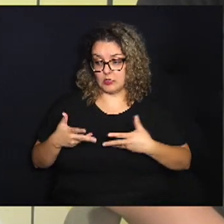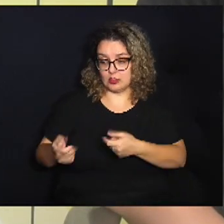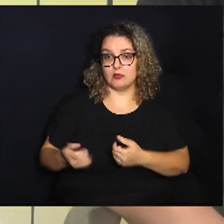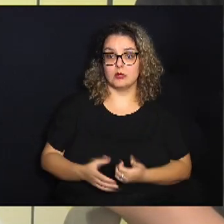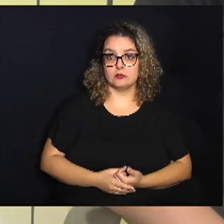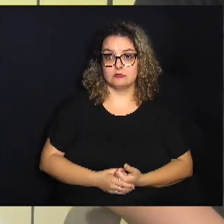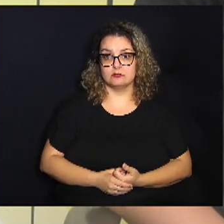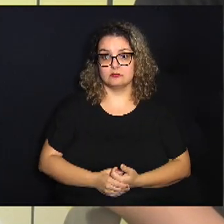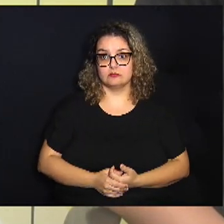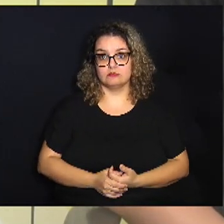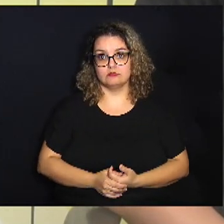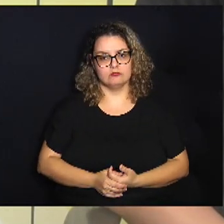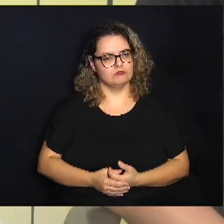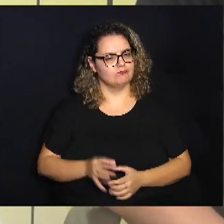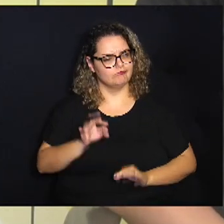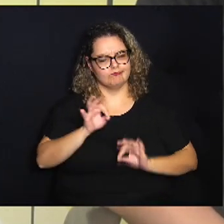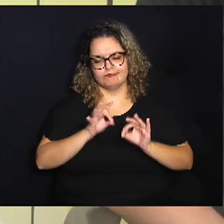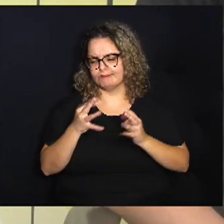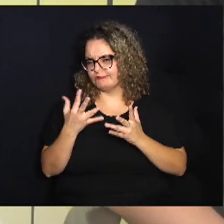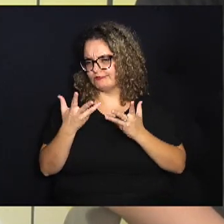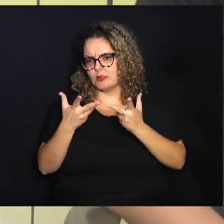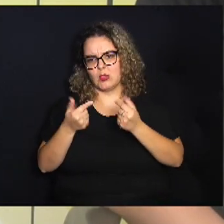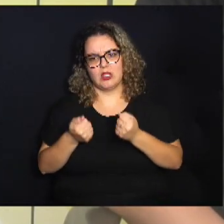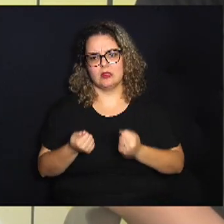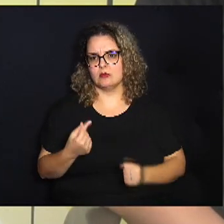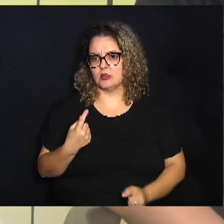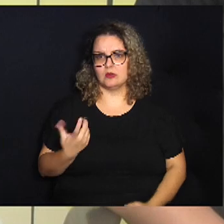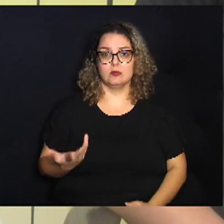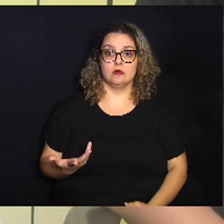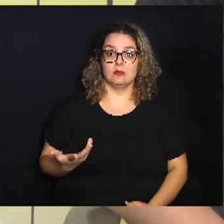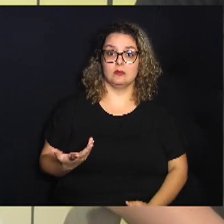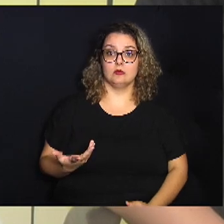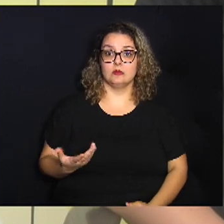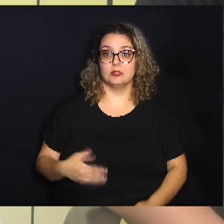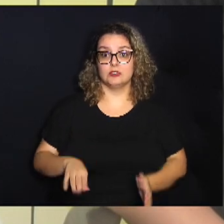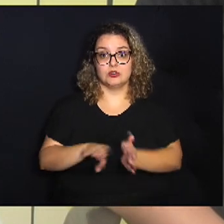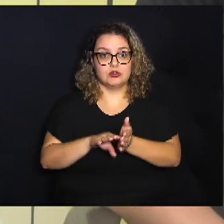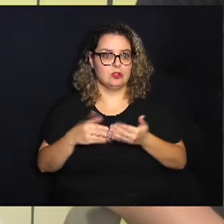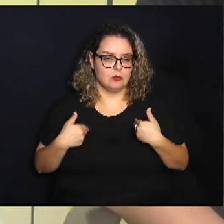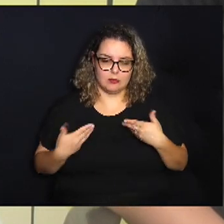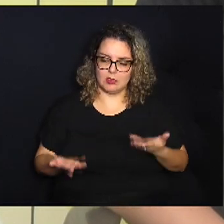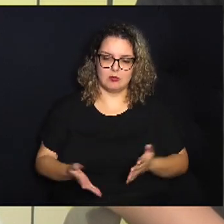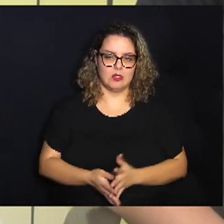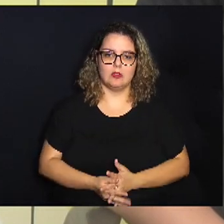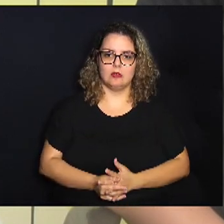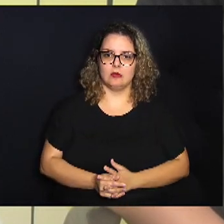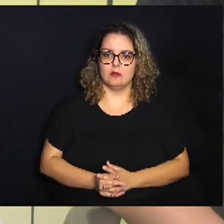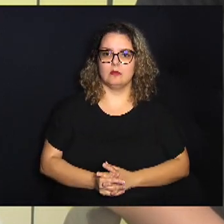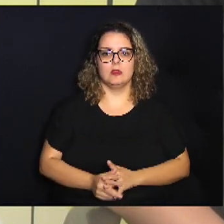assim, baita de um projeto único, meio que caiu no meu colo. E aí a gente